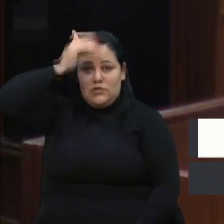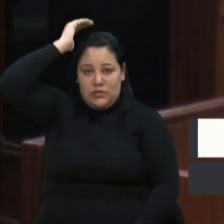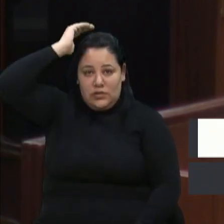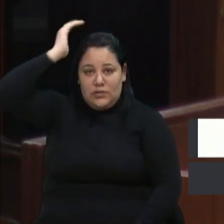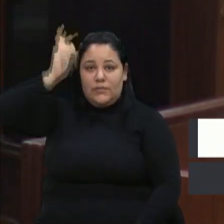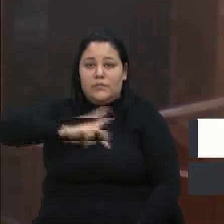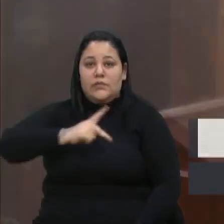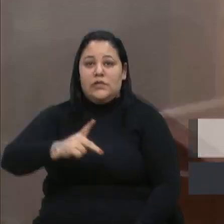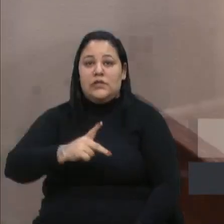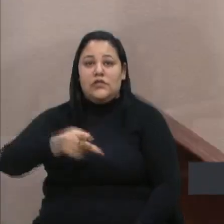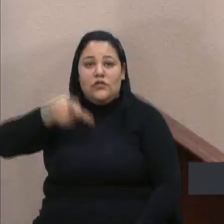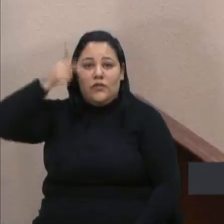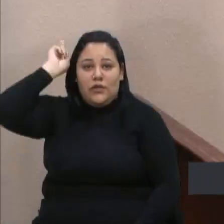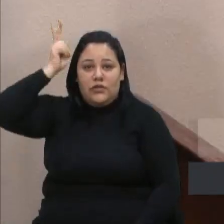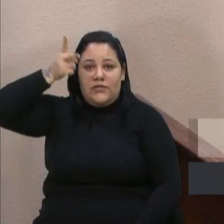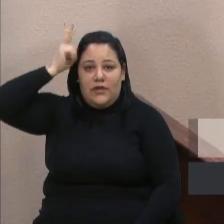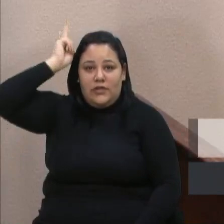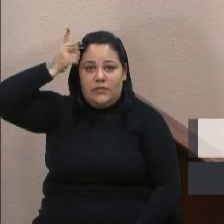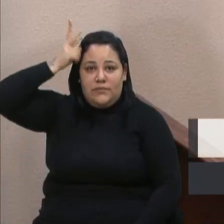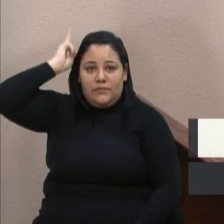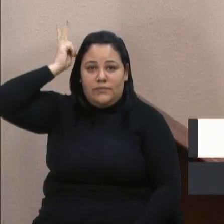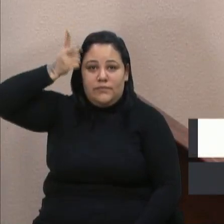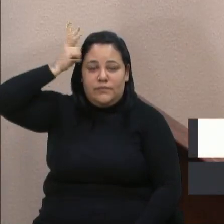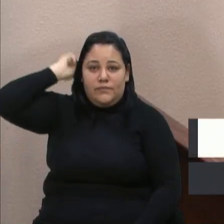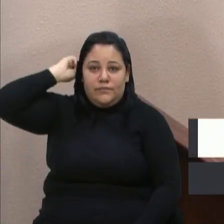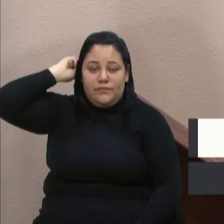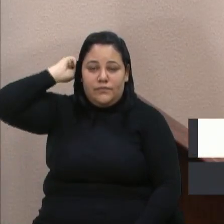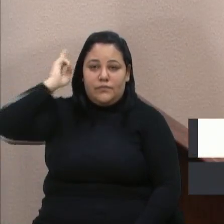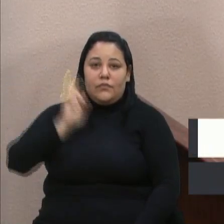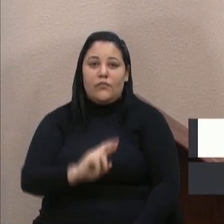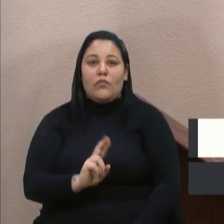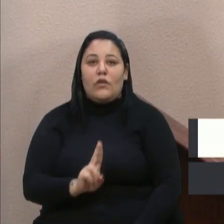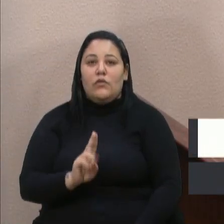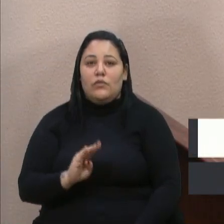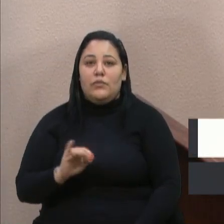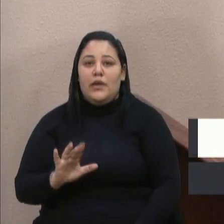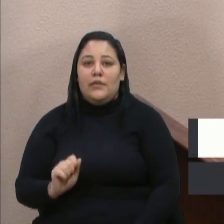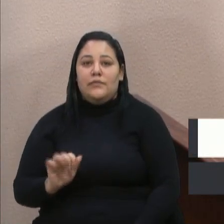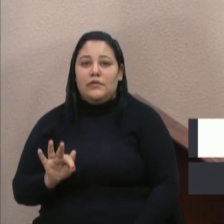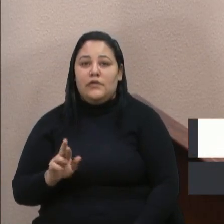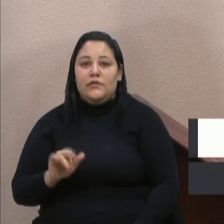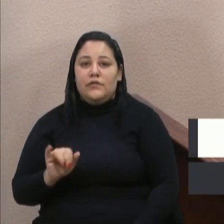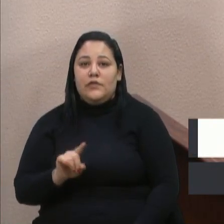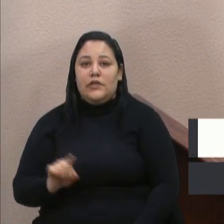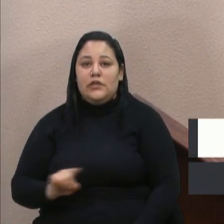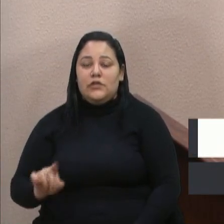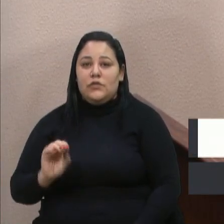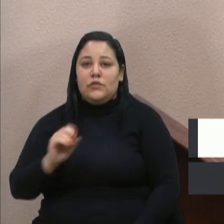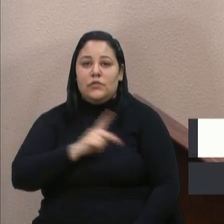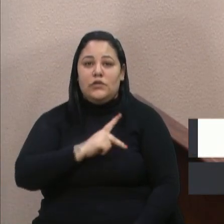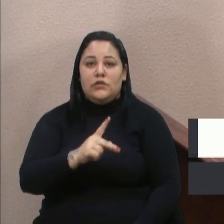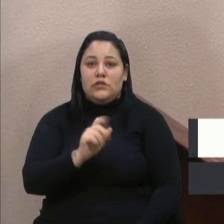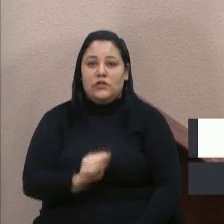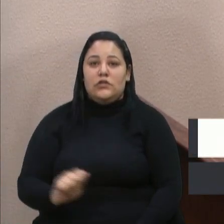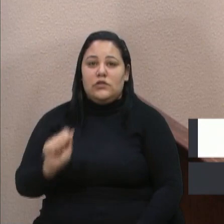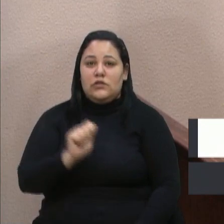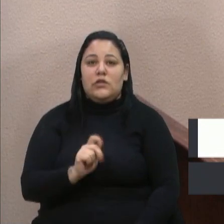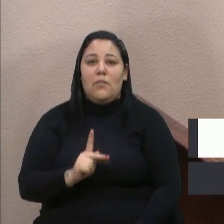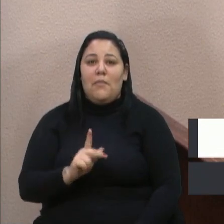da UAB, Valdir Walter, a Rúbia Frisso, o presidente da Associação Amaesa, Paulo